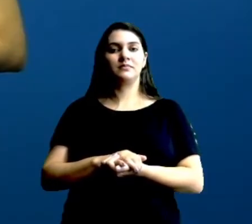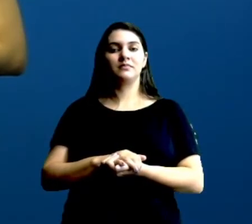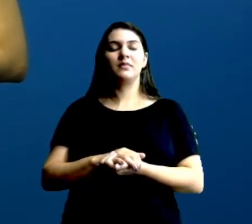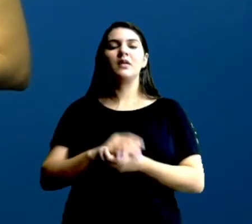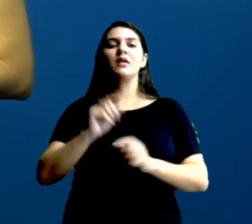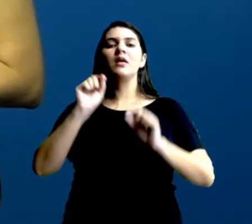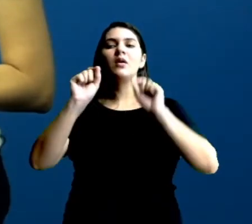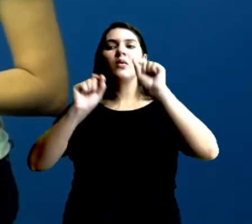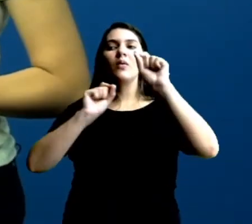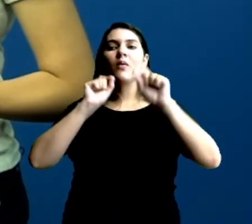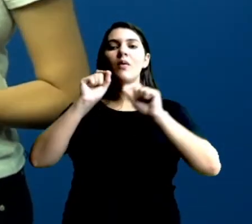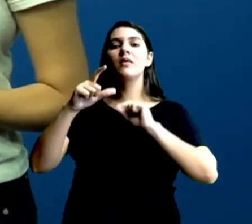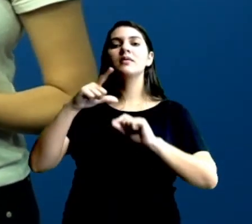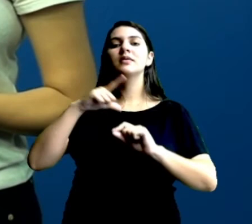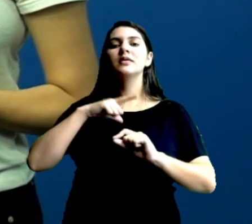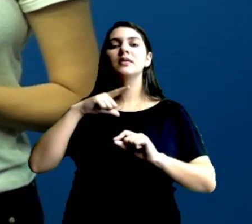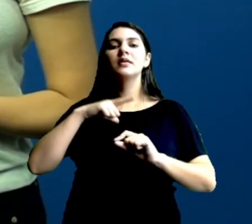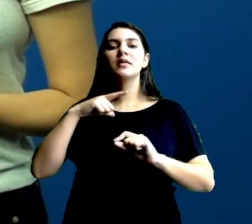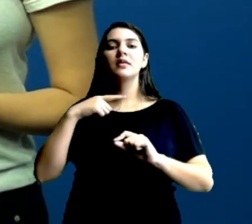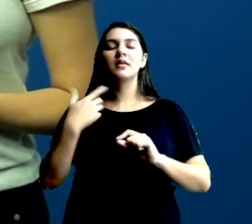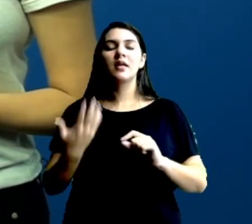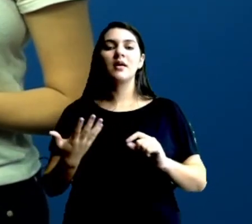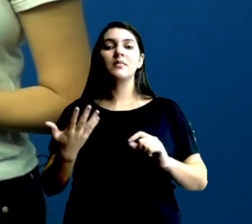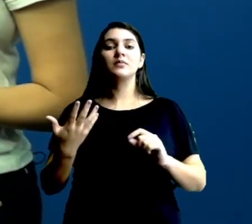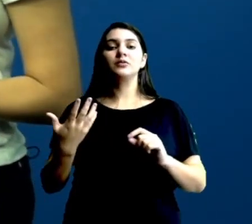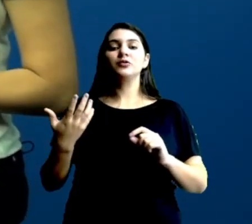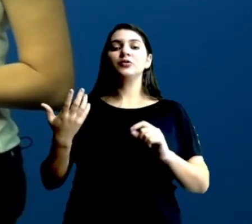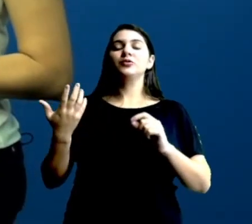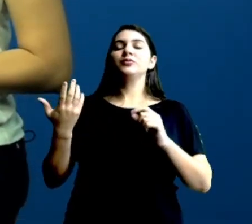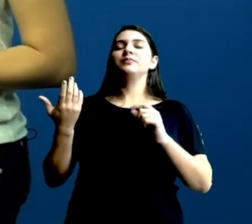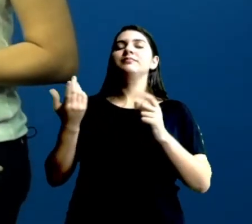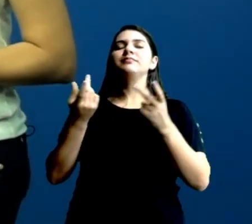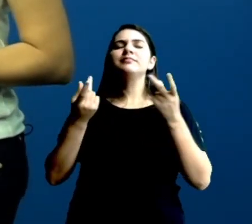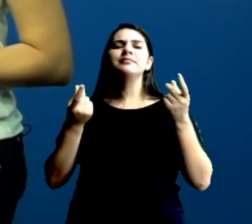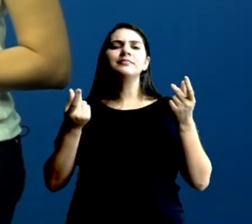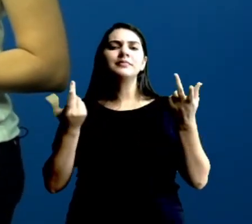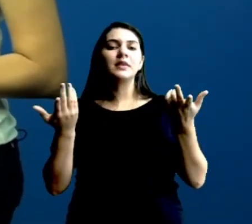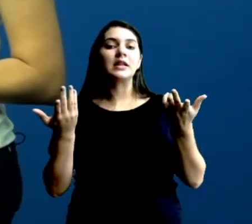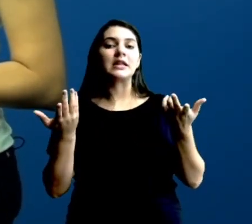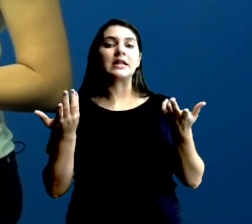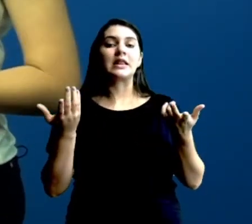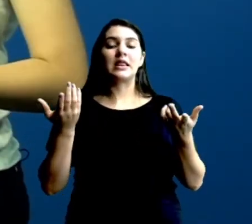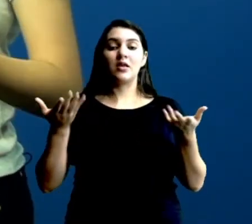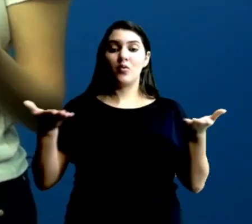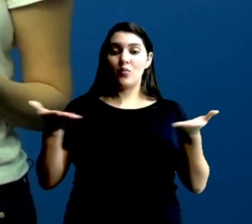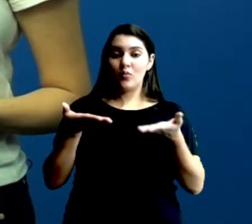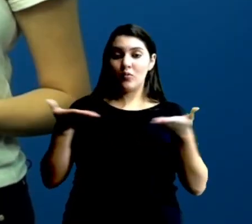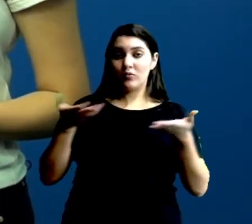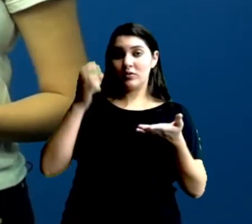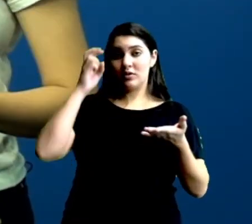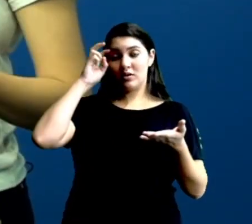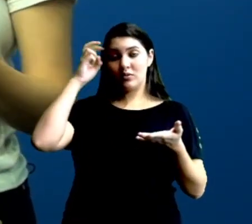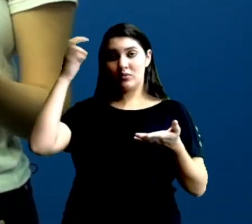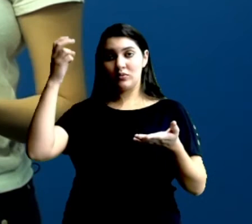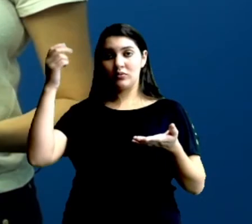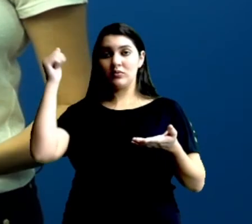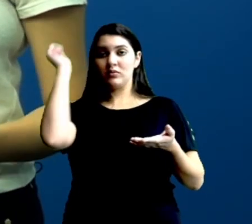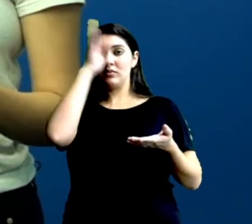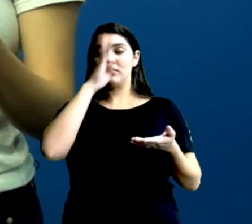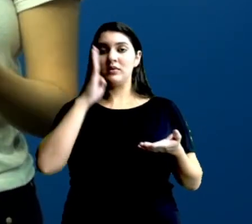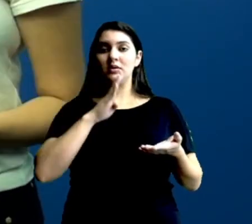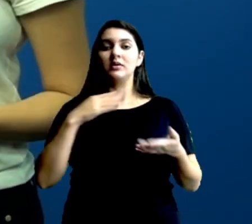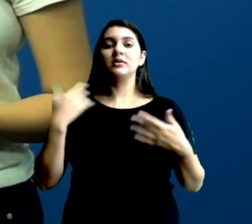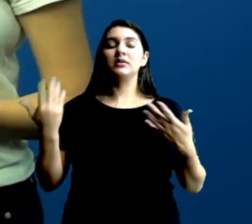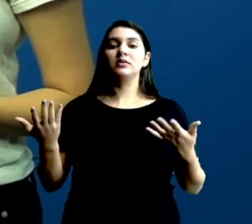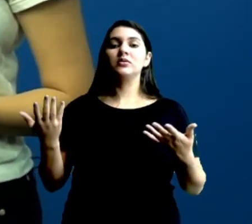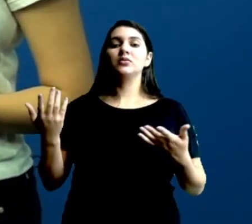E o que a gente tem de herança da África hoje na nossa cultura brasileira? O que esses negros, esses